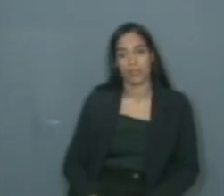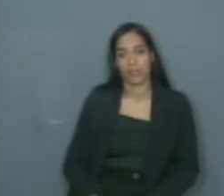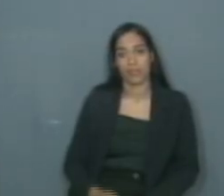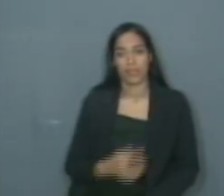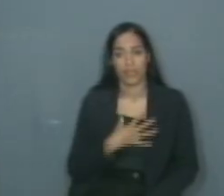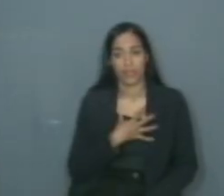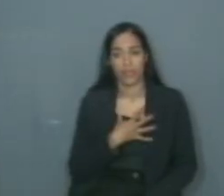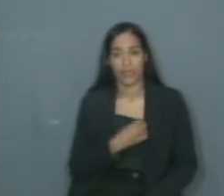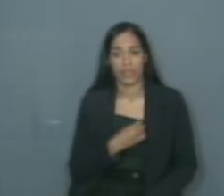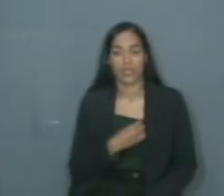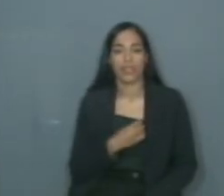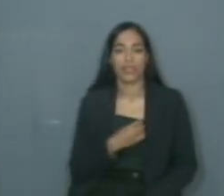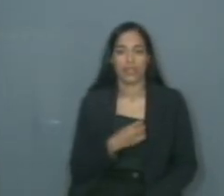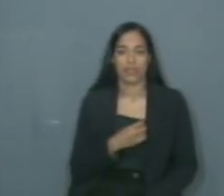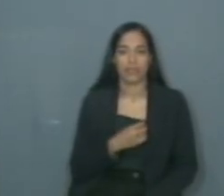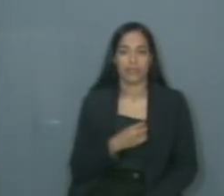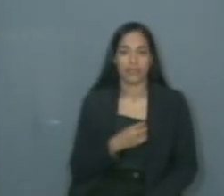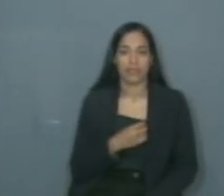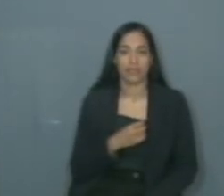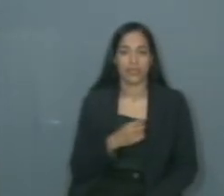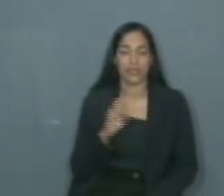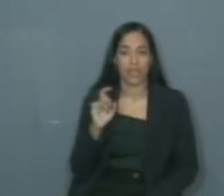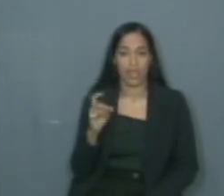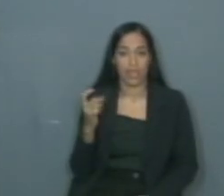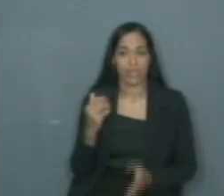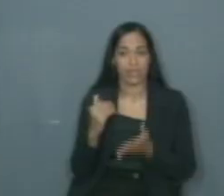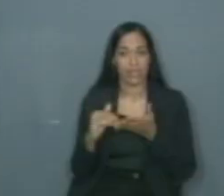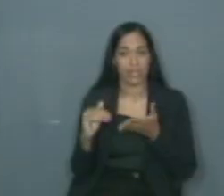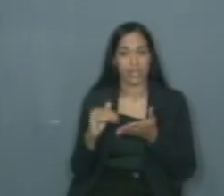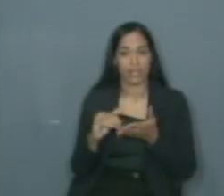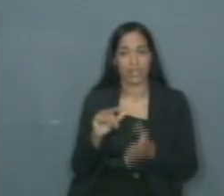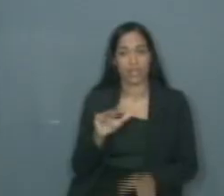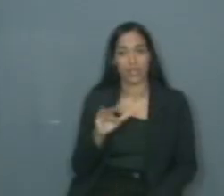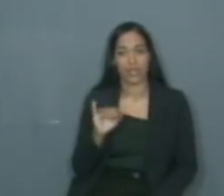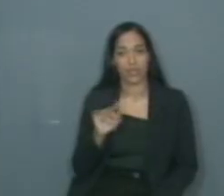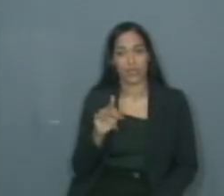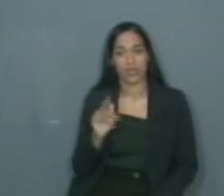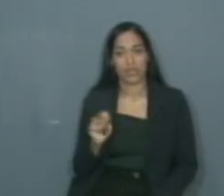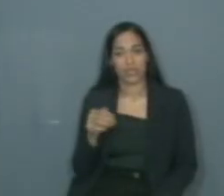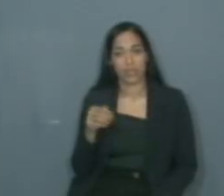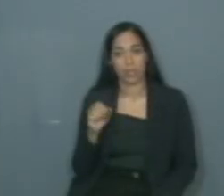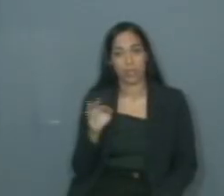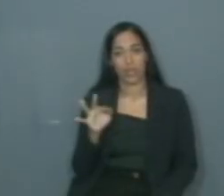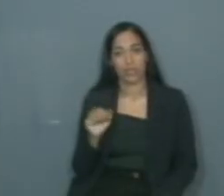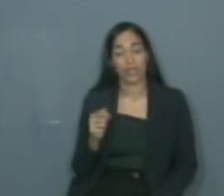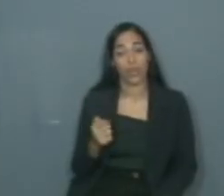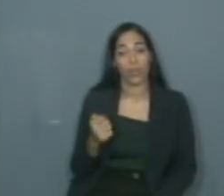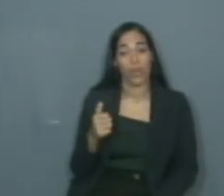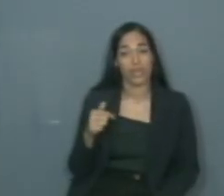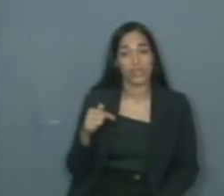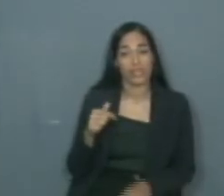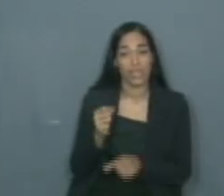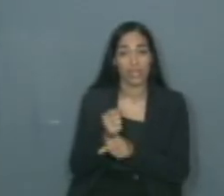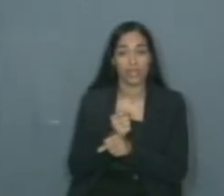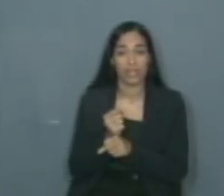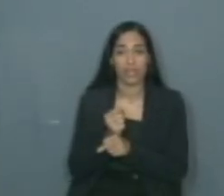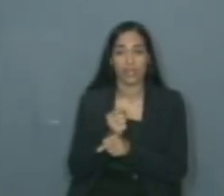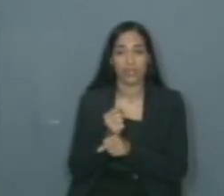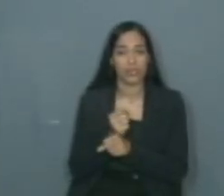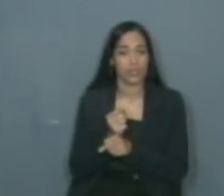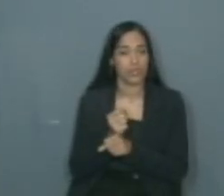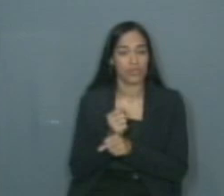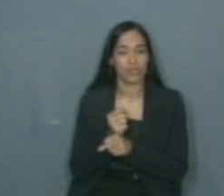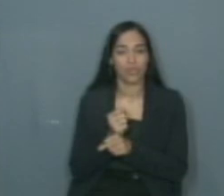já foi secretária, Lucinha Mota, já entra aí para quase 7 anos, um crime sem